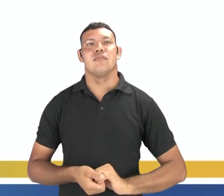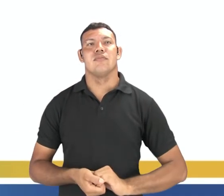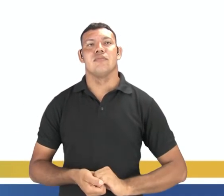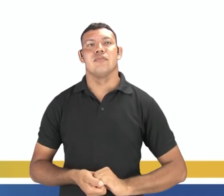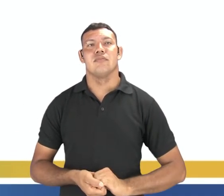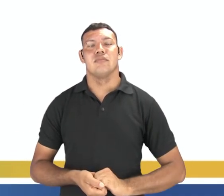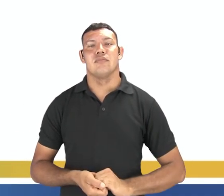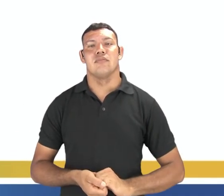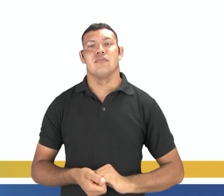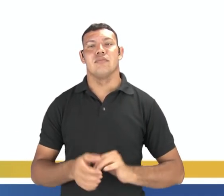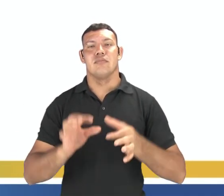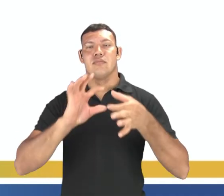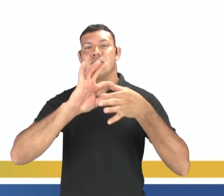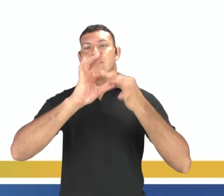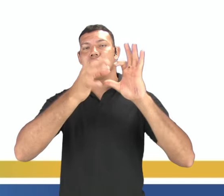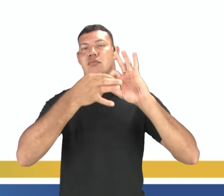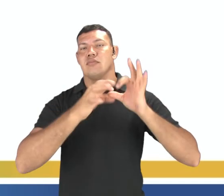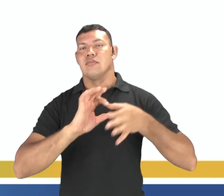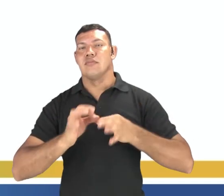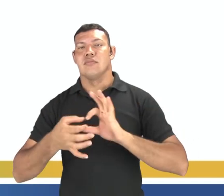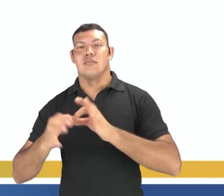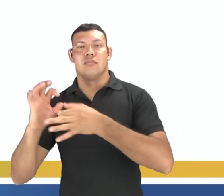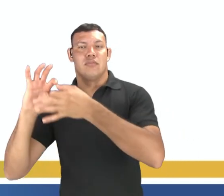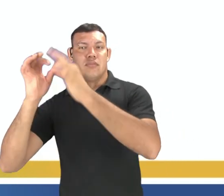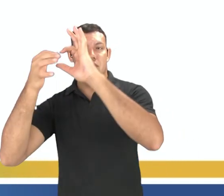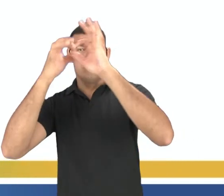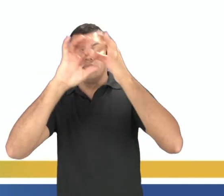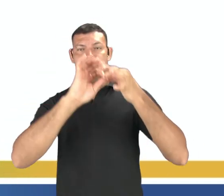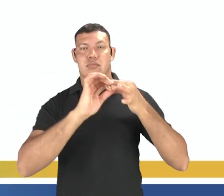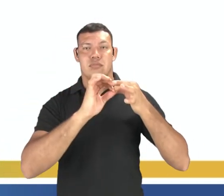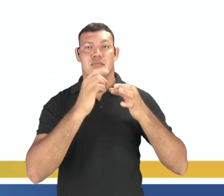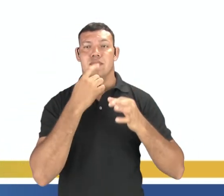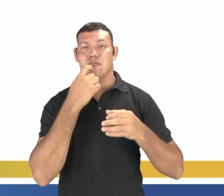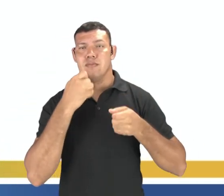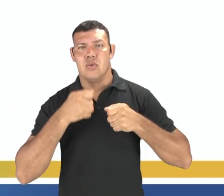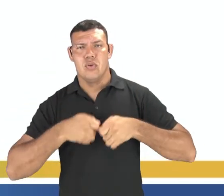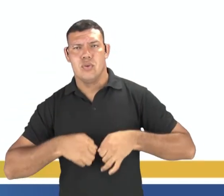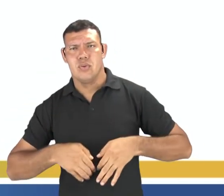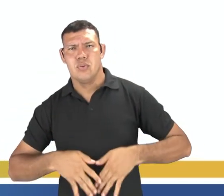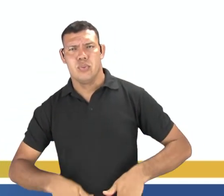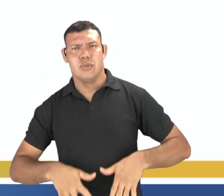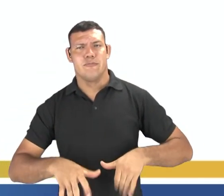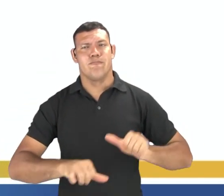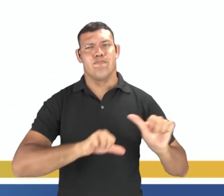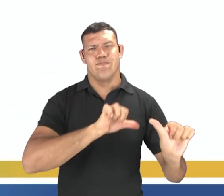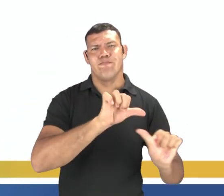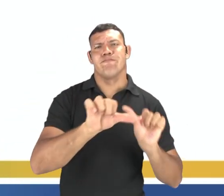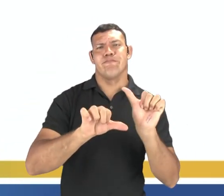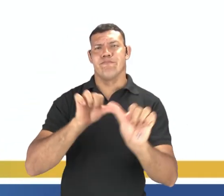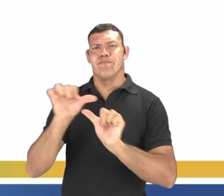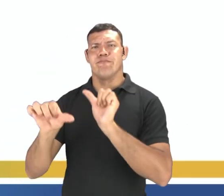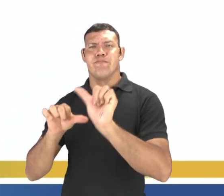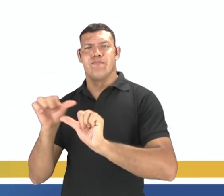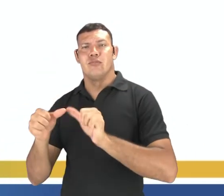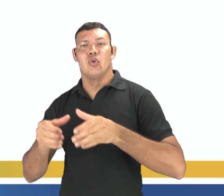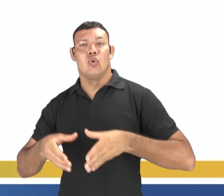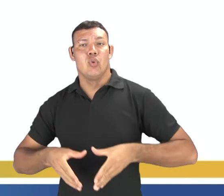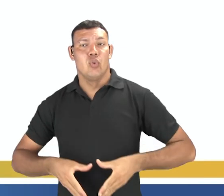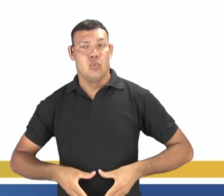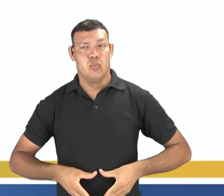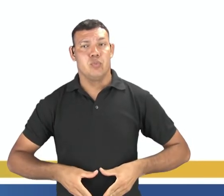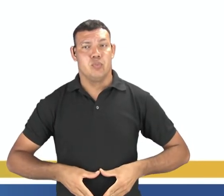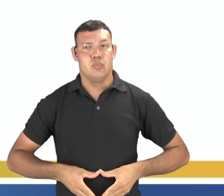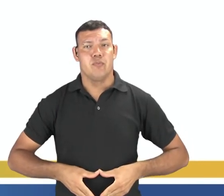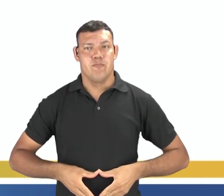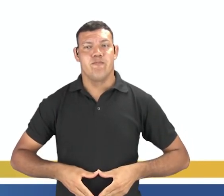O ciclo menstrual. O ciclo menstrual corresponde a um ciclo de transformações que ocorre no útero.